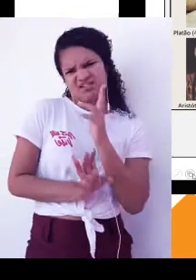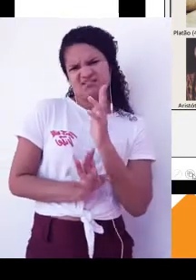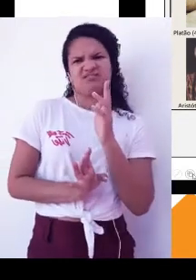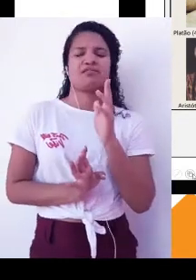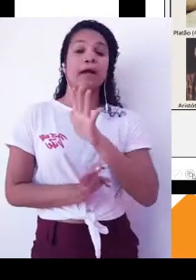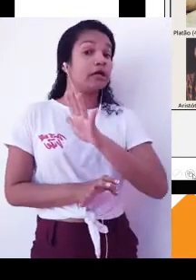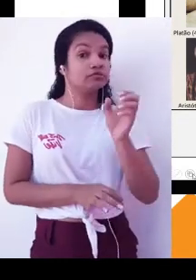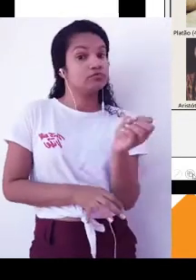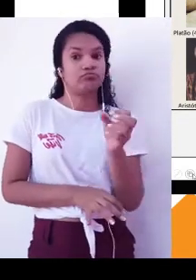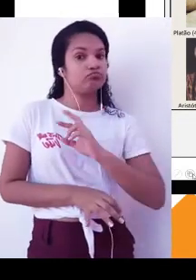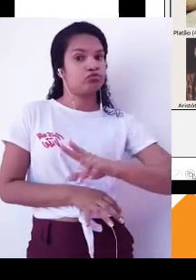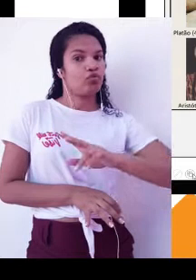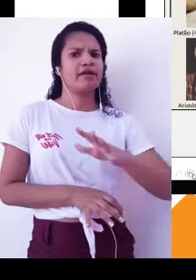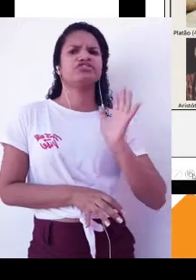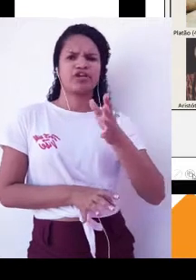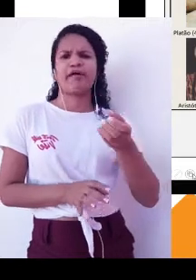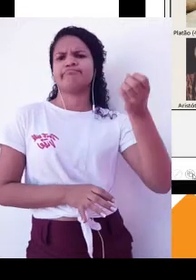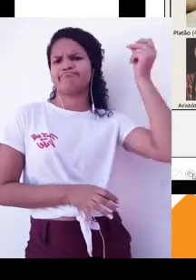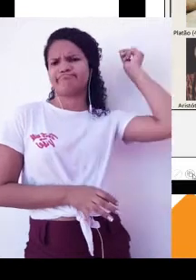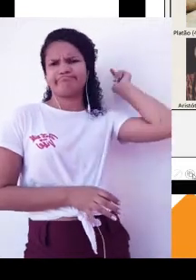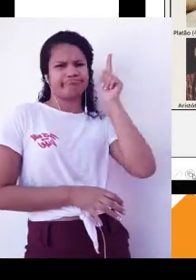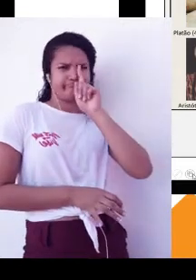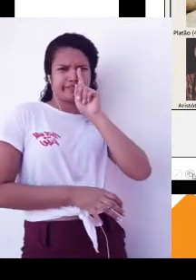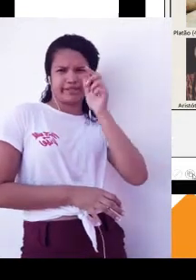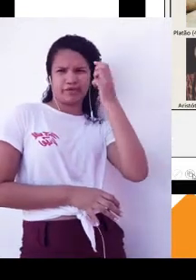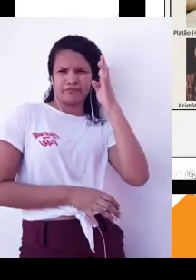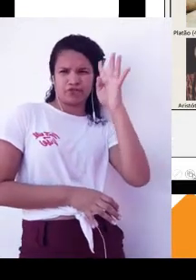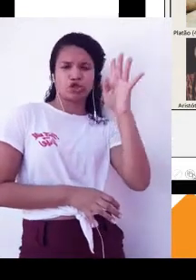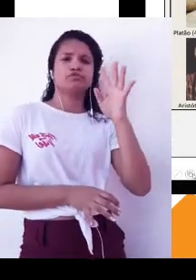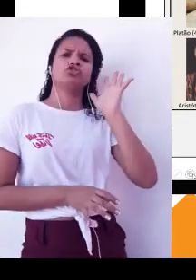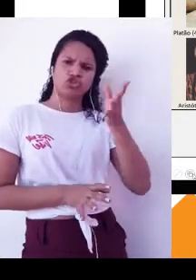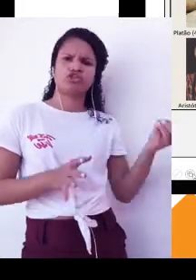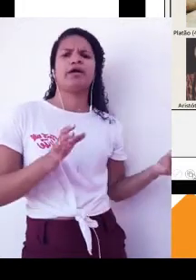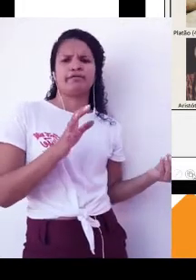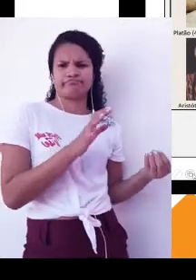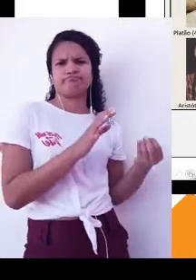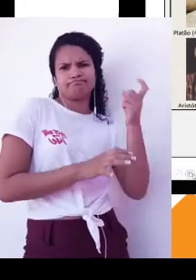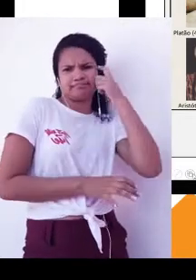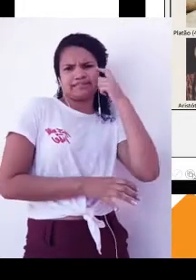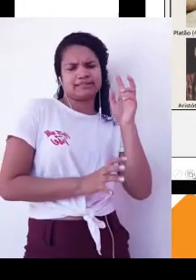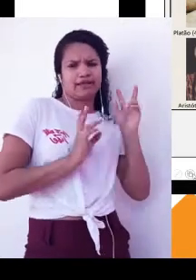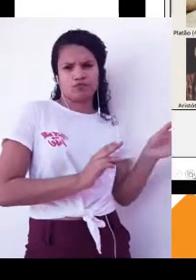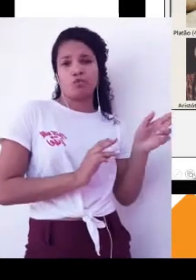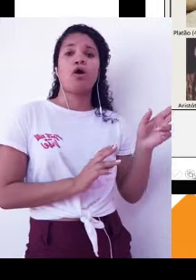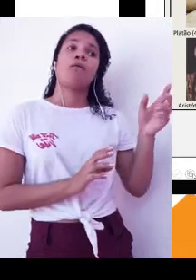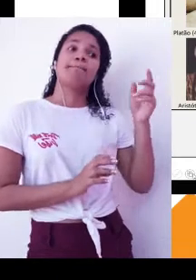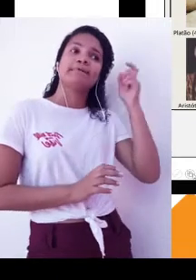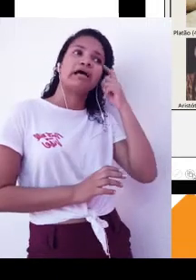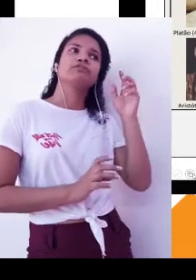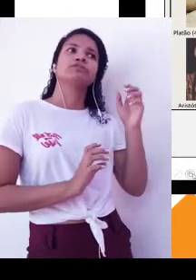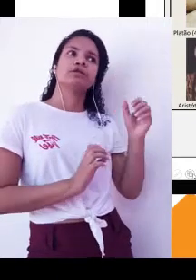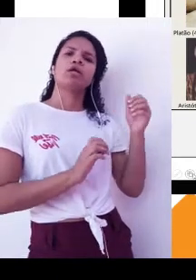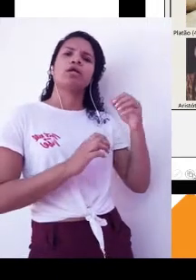também à época dos filósofos gregos. Pensadores propuseram que as espécies mudam, que os seres vivos mudam ao longo do tempo, antes do